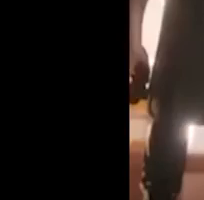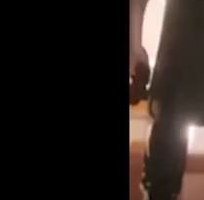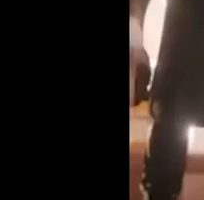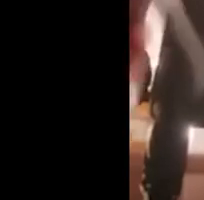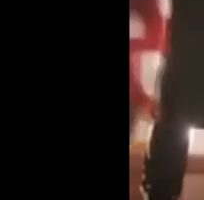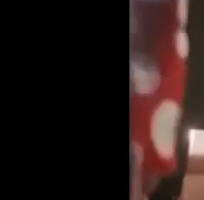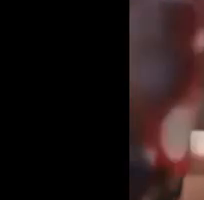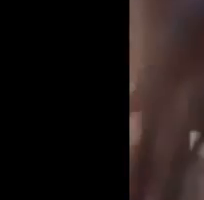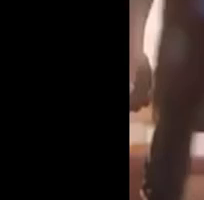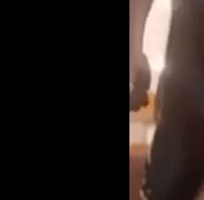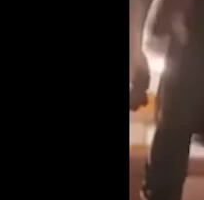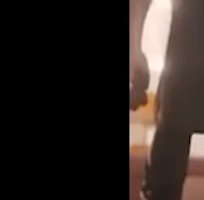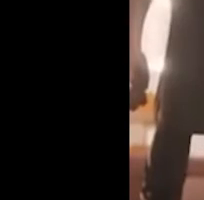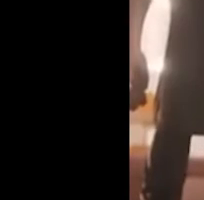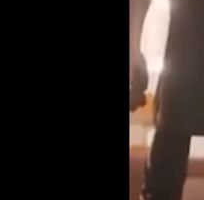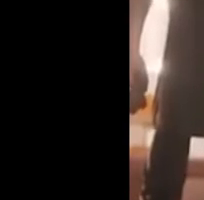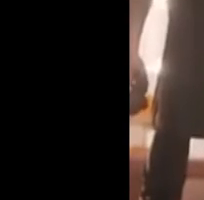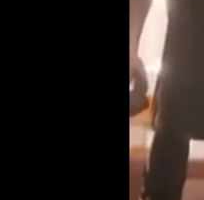de